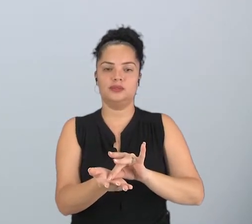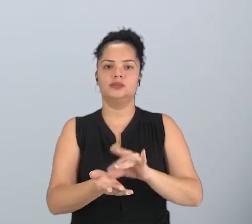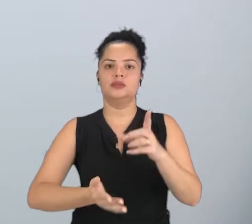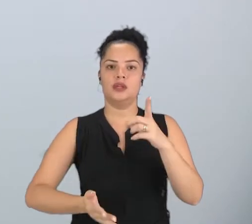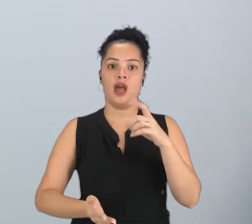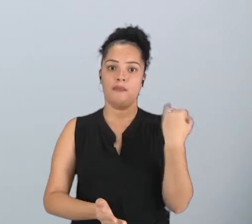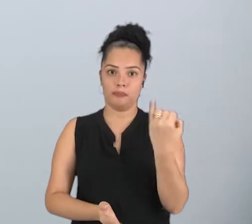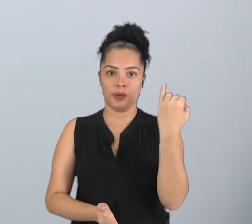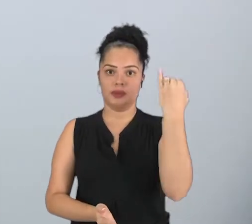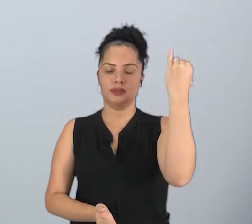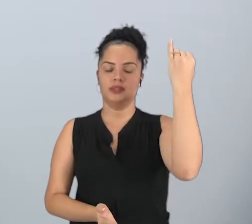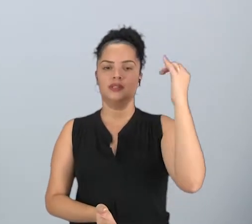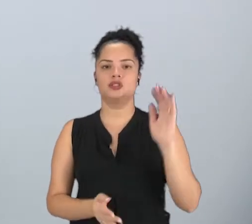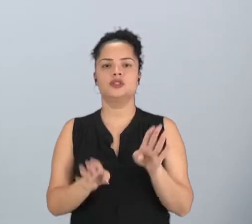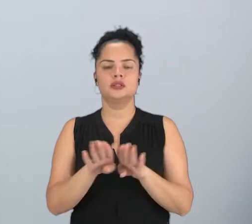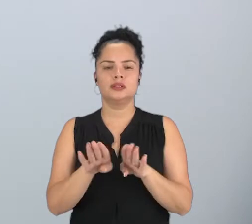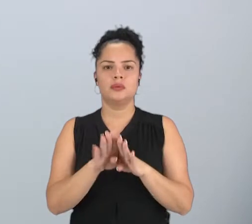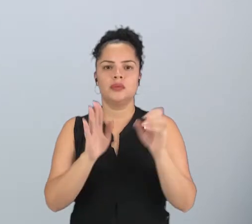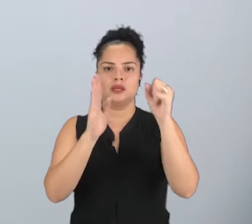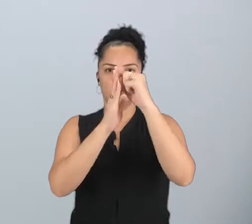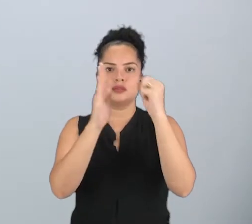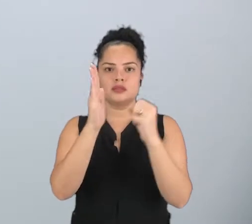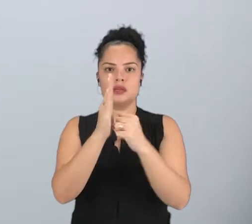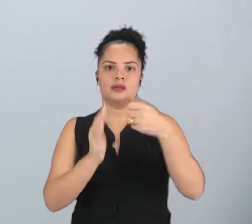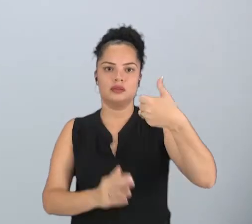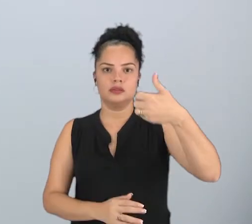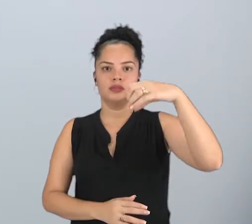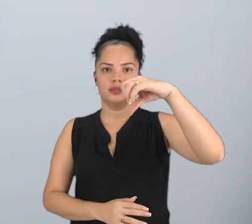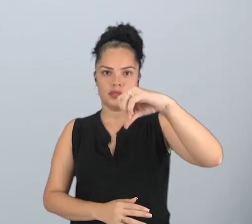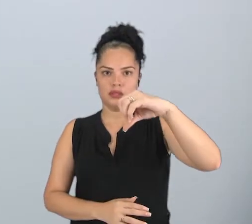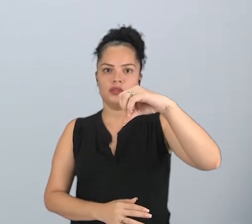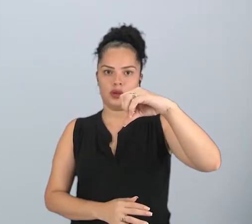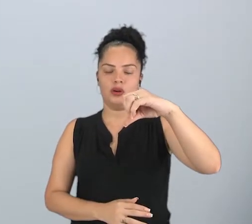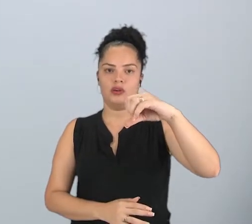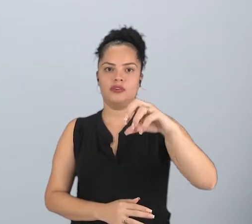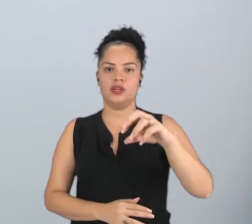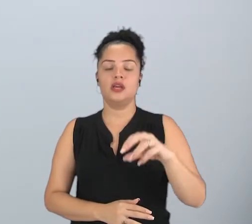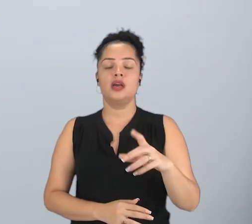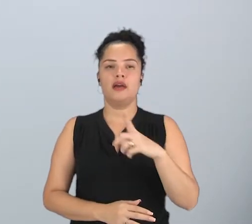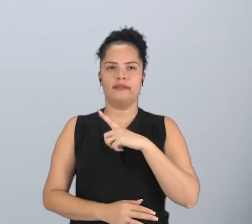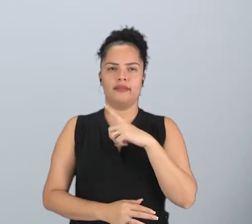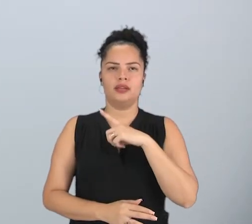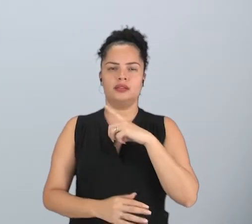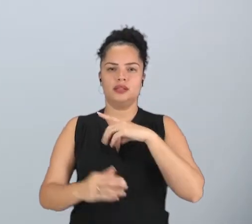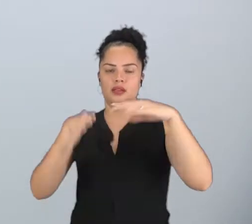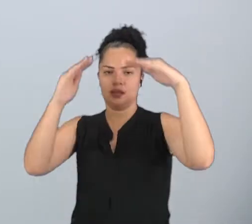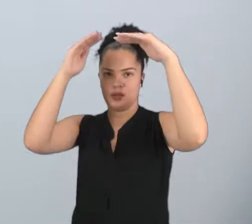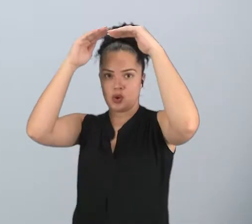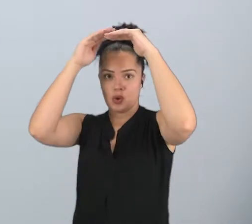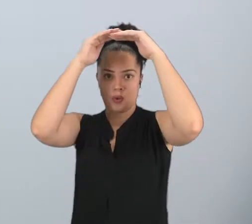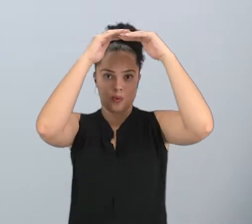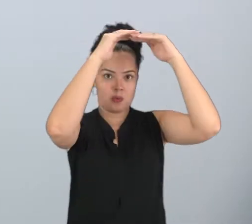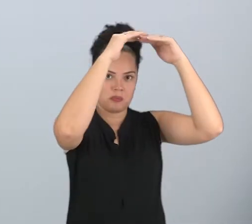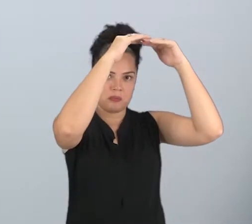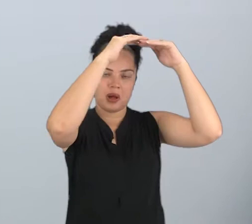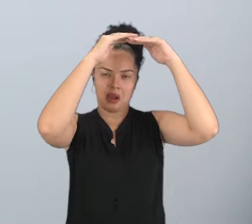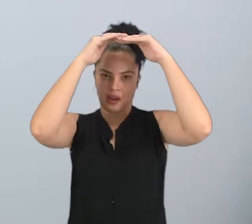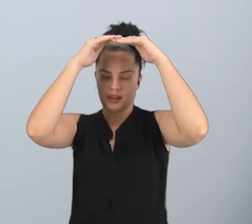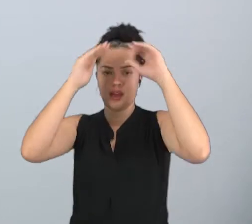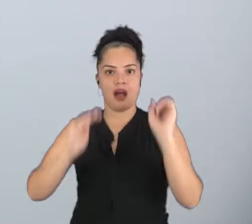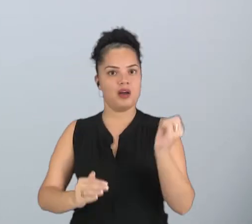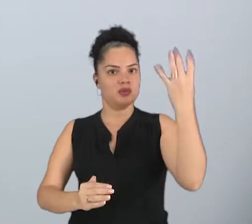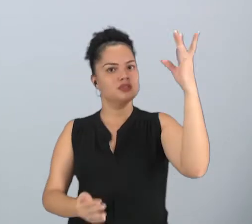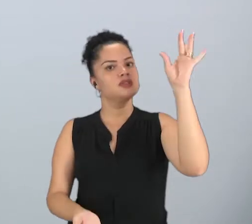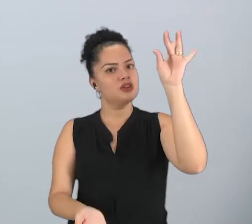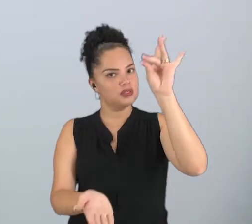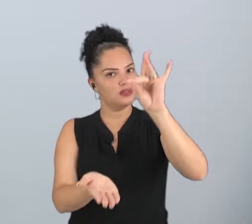muito importante. Já no século XIX, gente, com o Renascimento, o balé ele vai se consolidar. Só que ele não